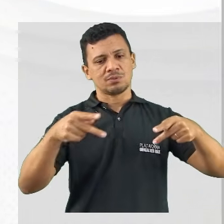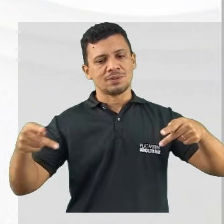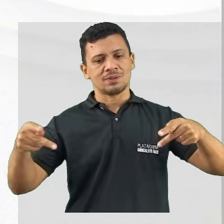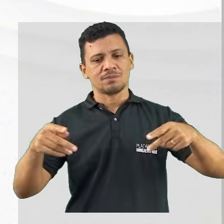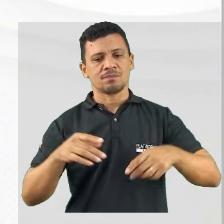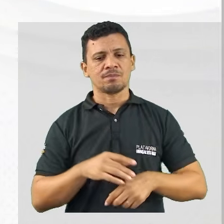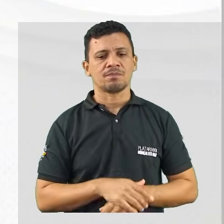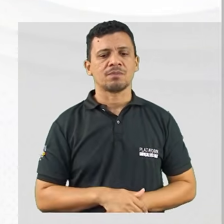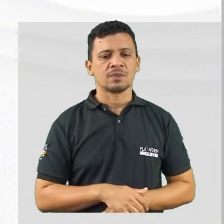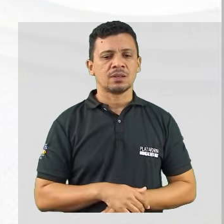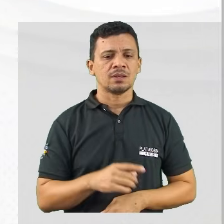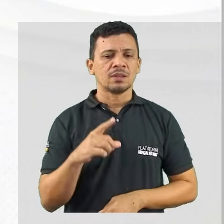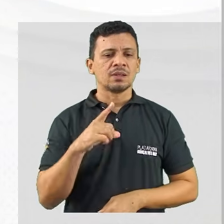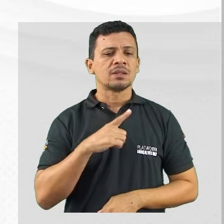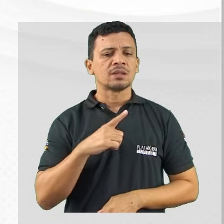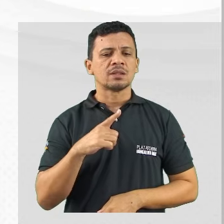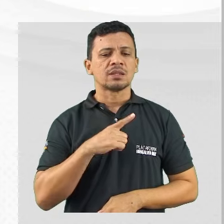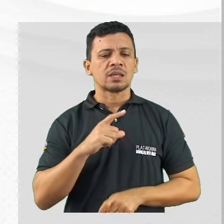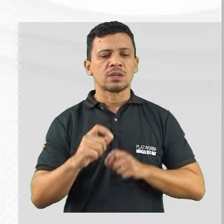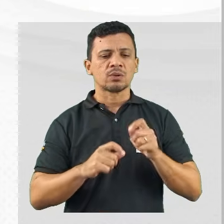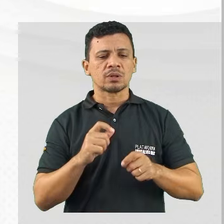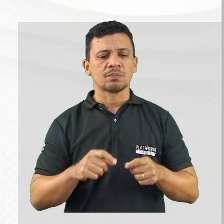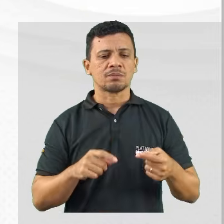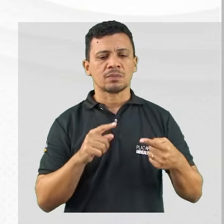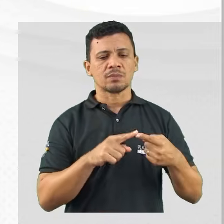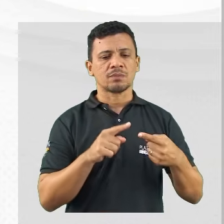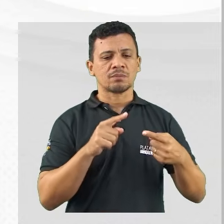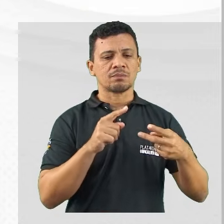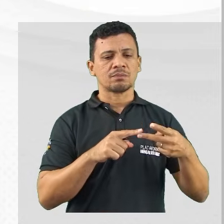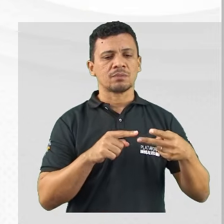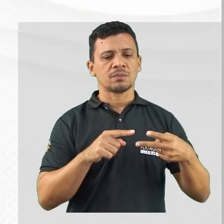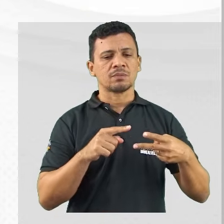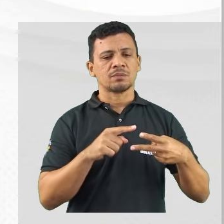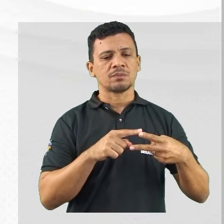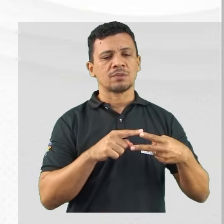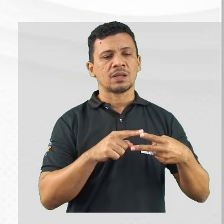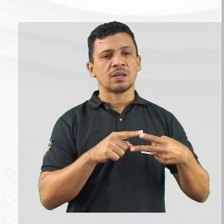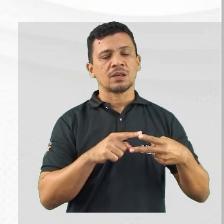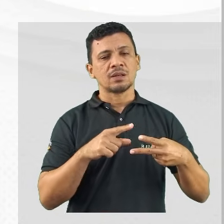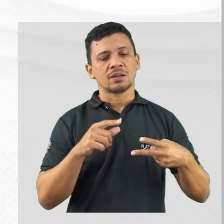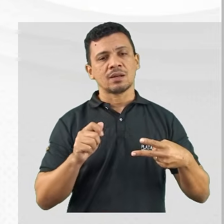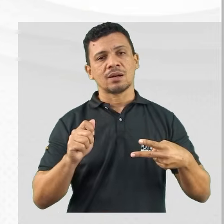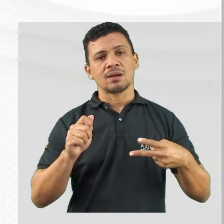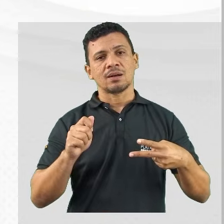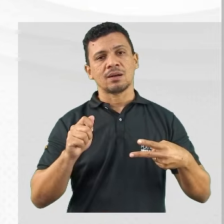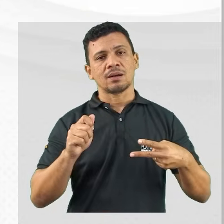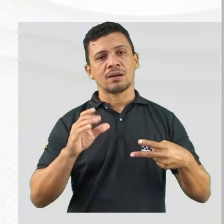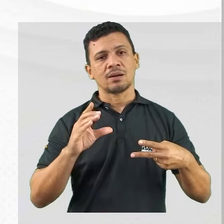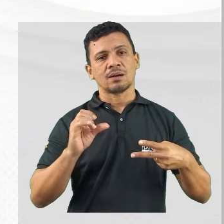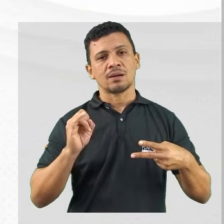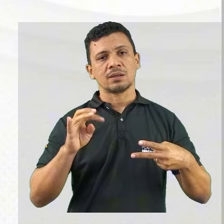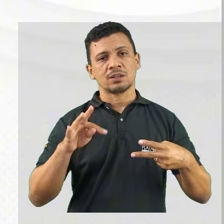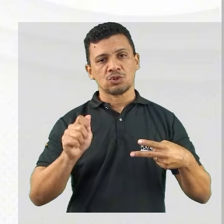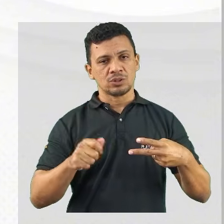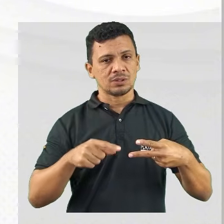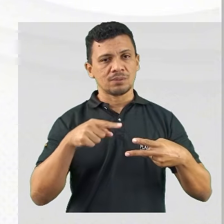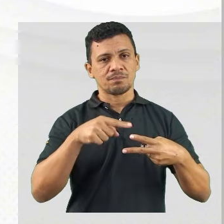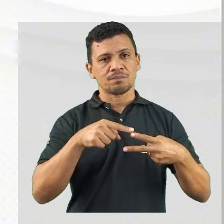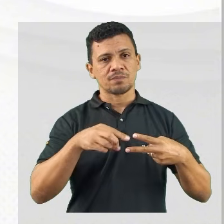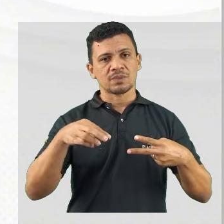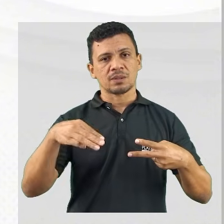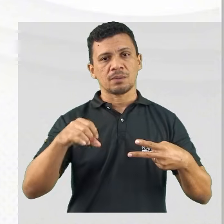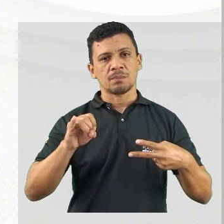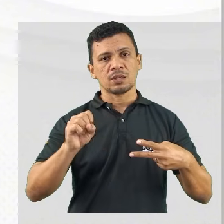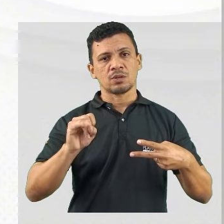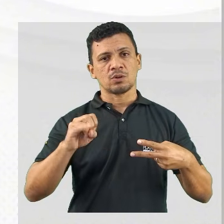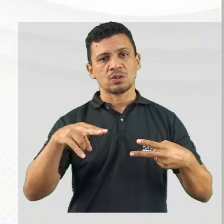Aqui nós temos a actina e essa maior, mais grossa, a miosina. Então, aqui tem um músculo